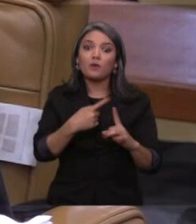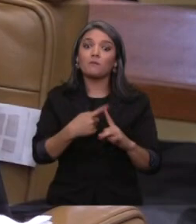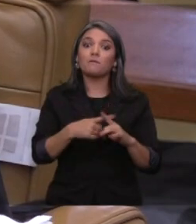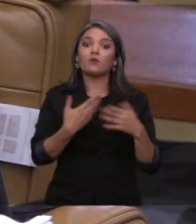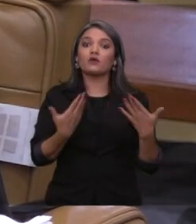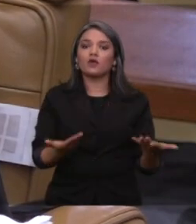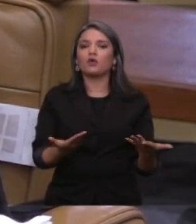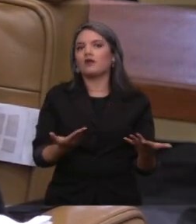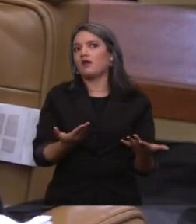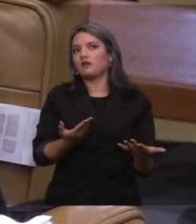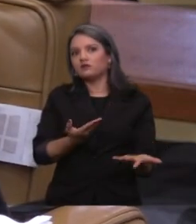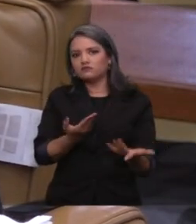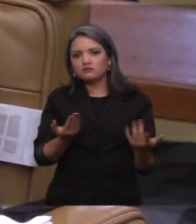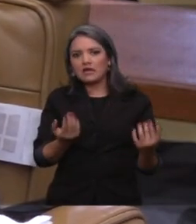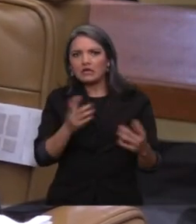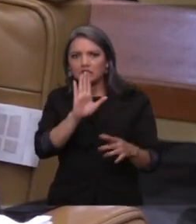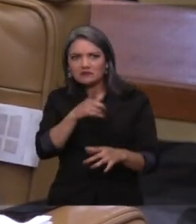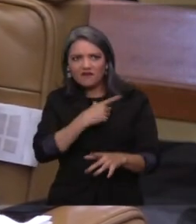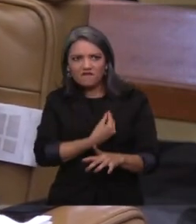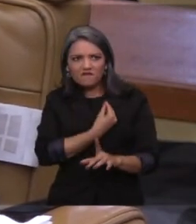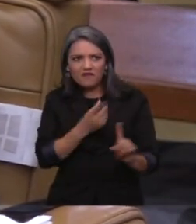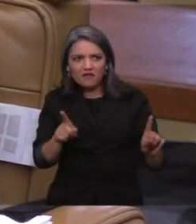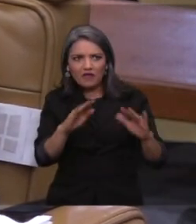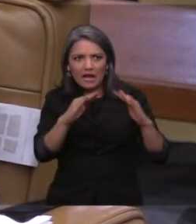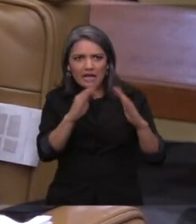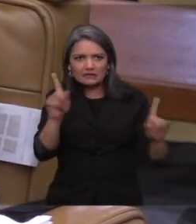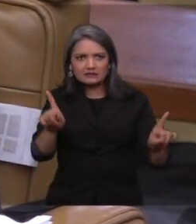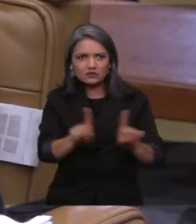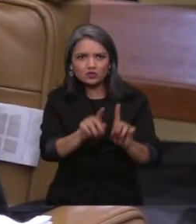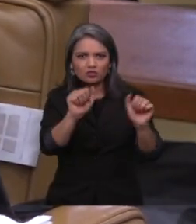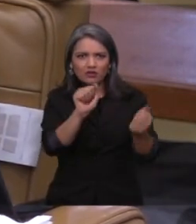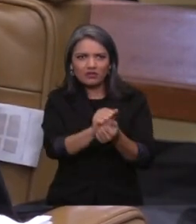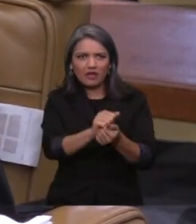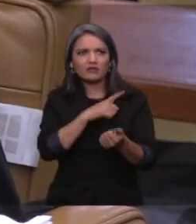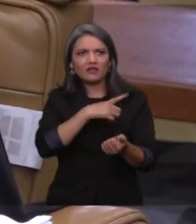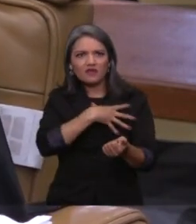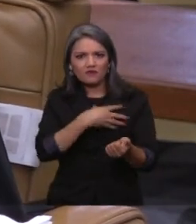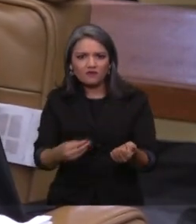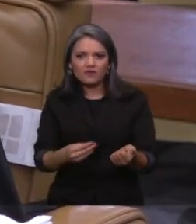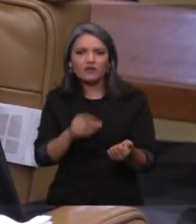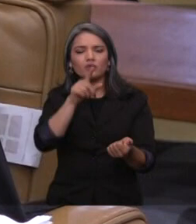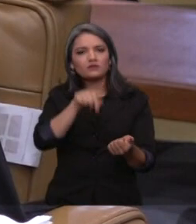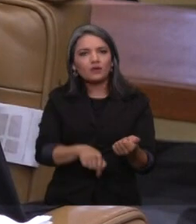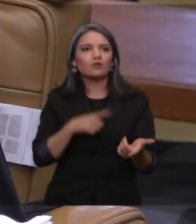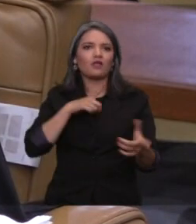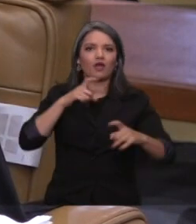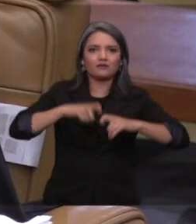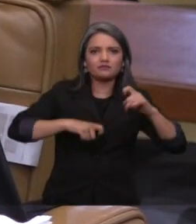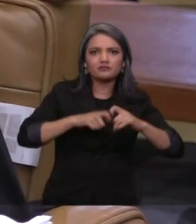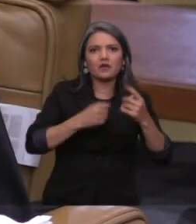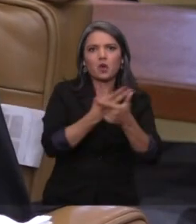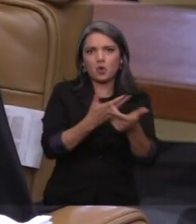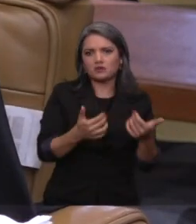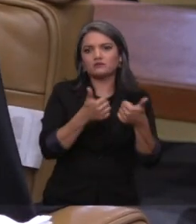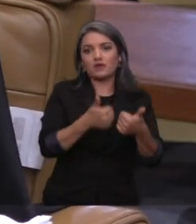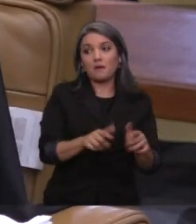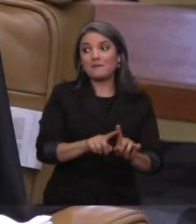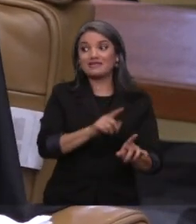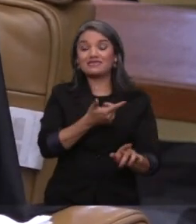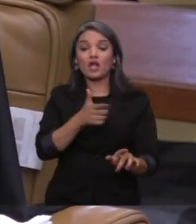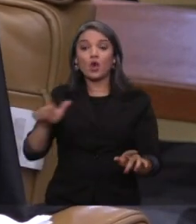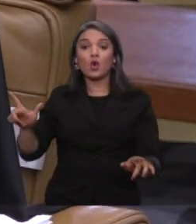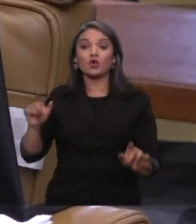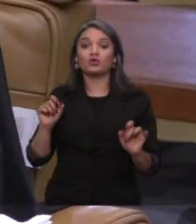se coabitarem, terem atos inerentes a uma outra presunção, que é a presunção